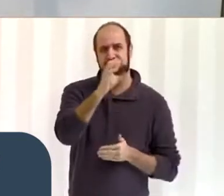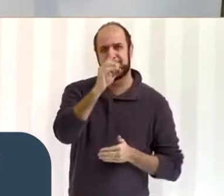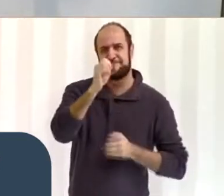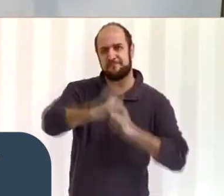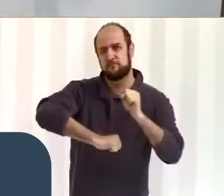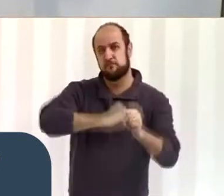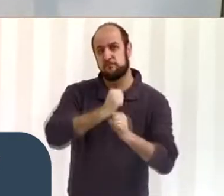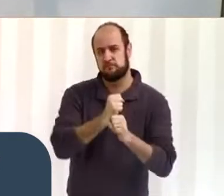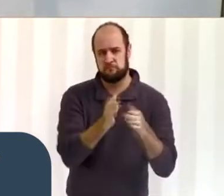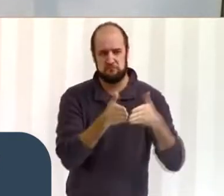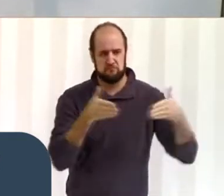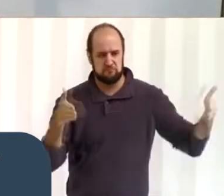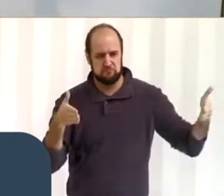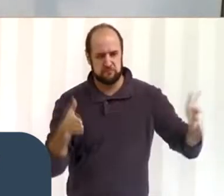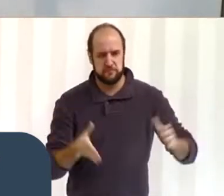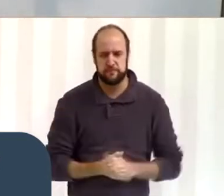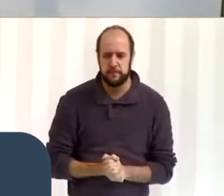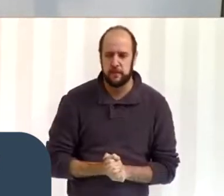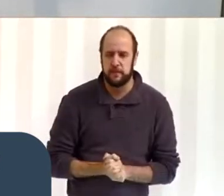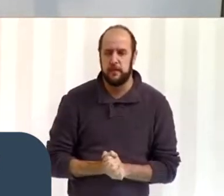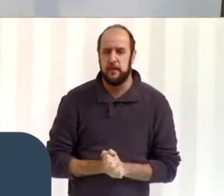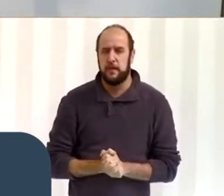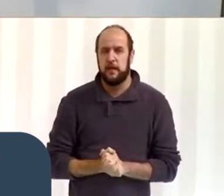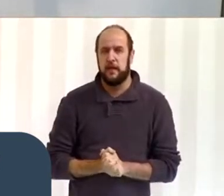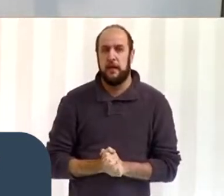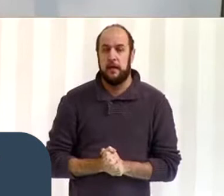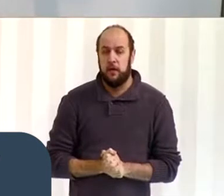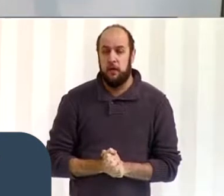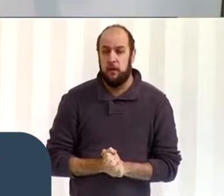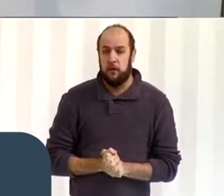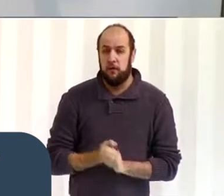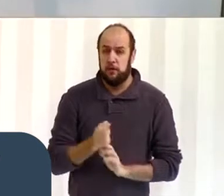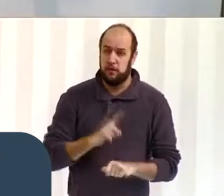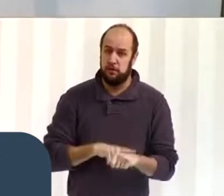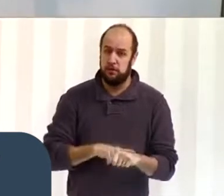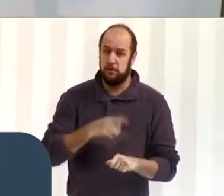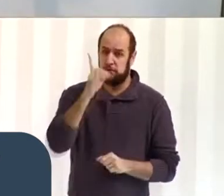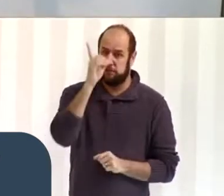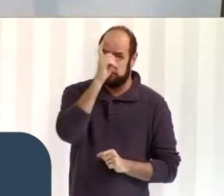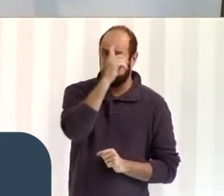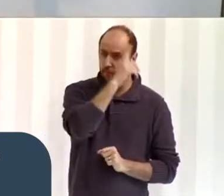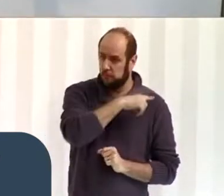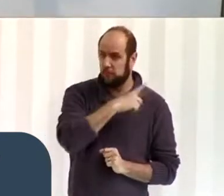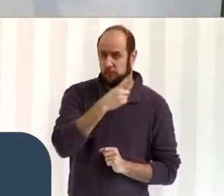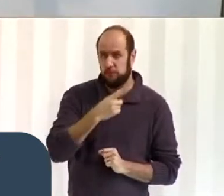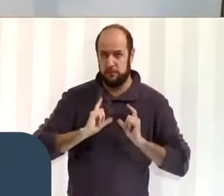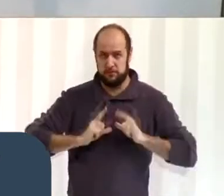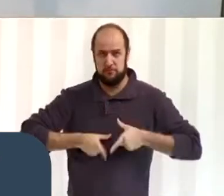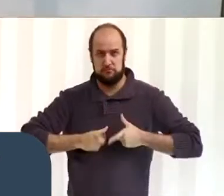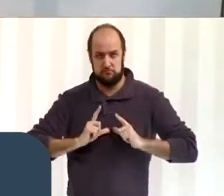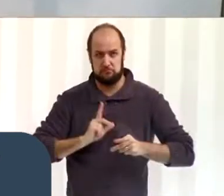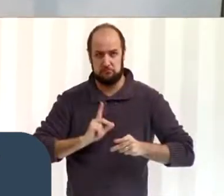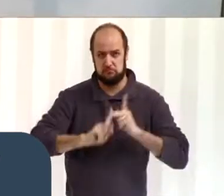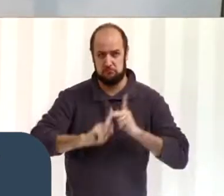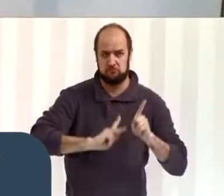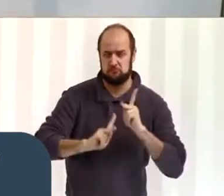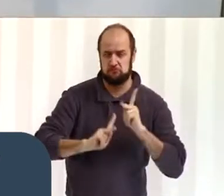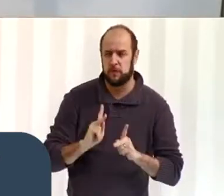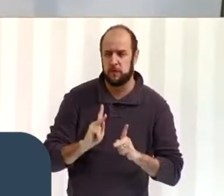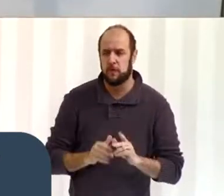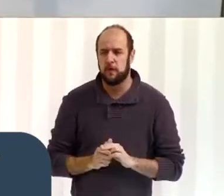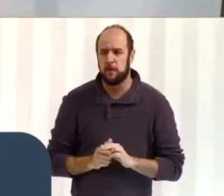anos. E foi um período muito difícil para a história de Israel. Um